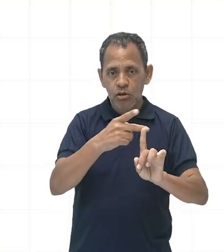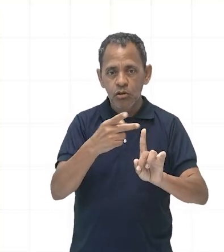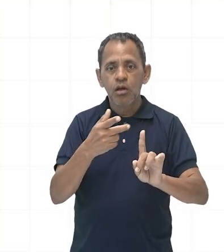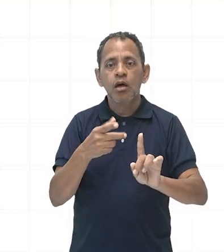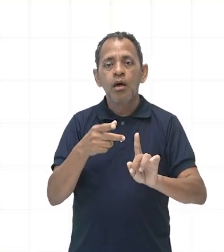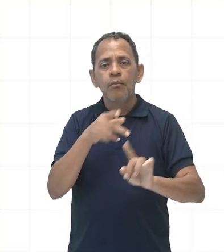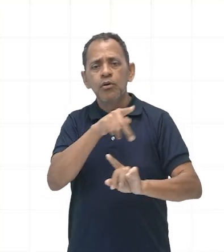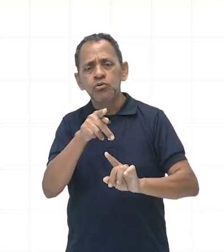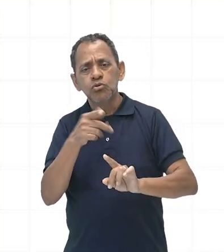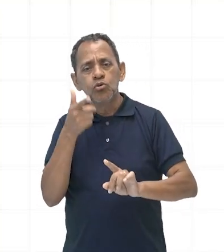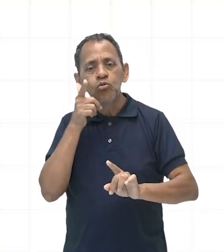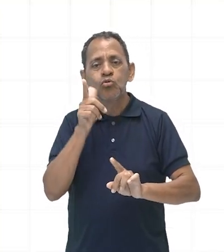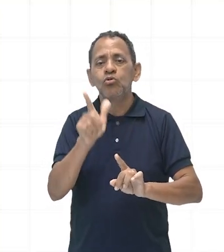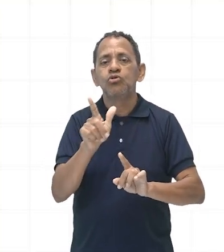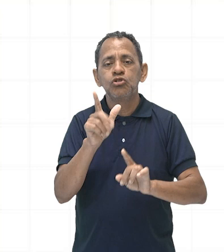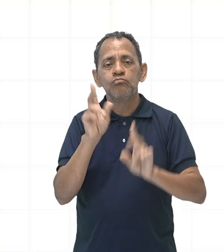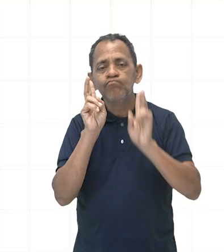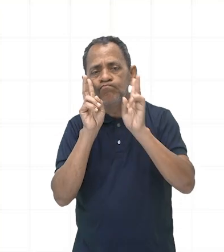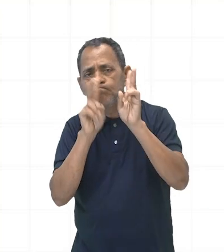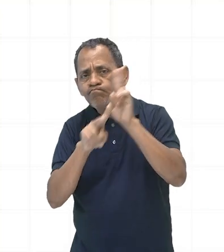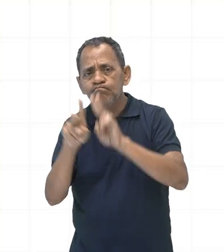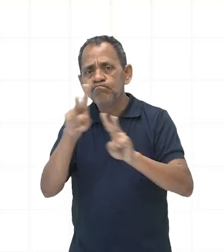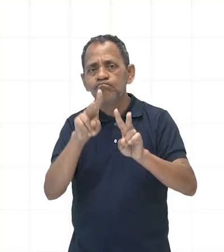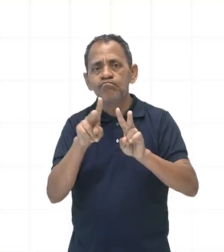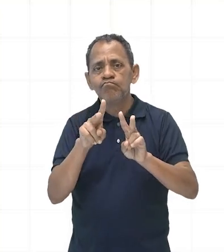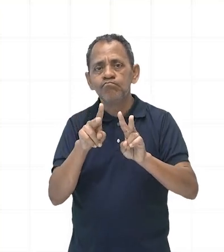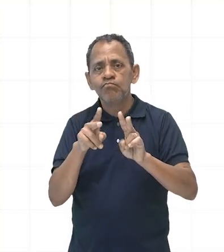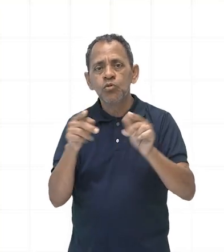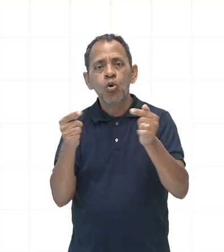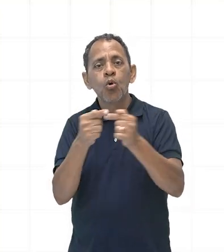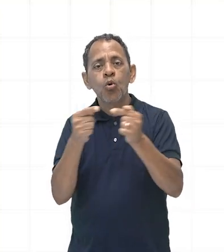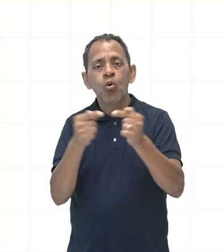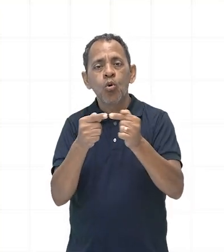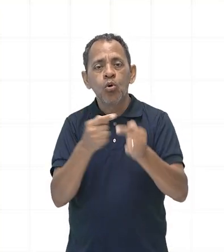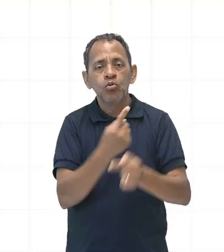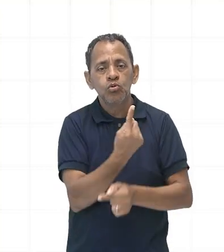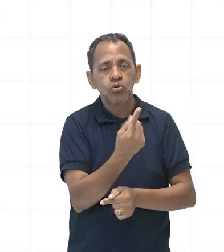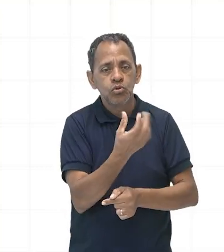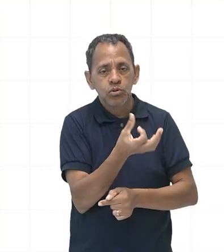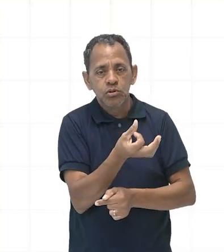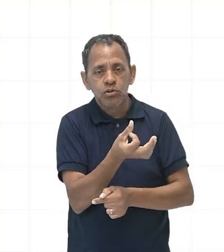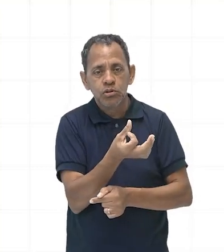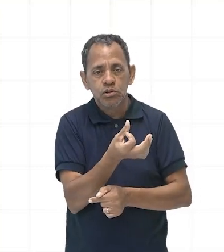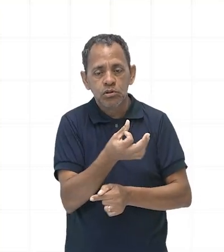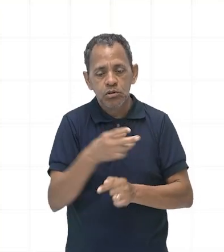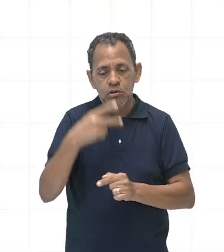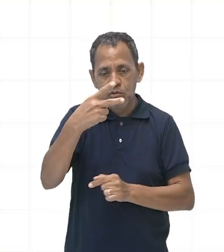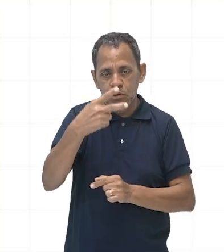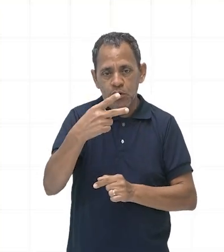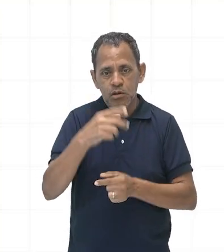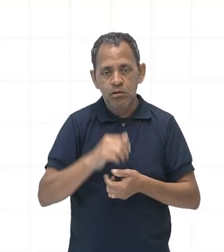comigo, ó. Vocês concordam comigo que 16x²